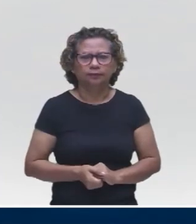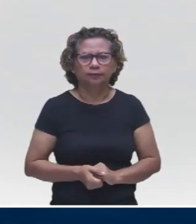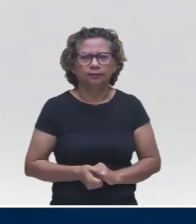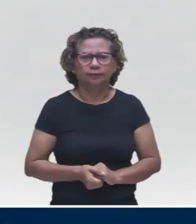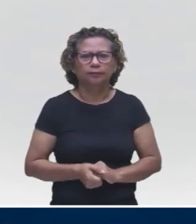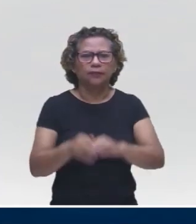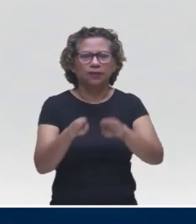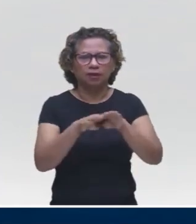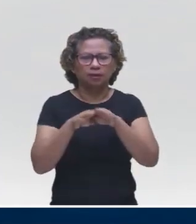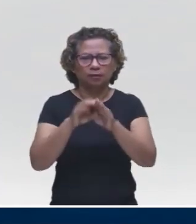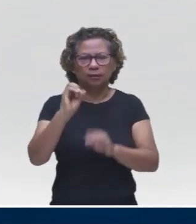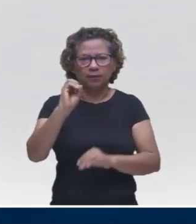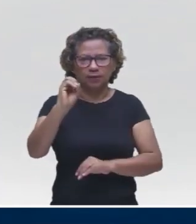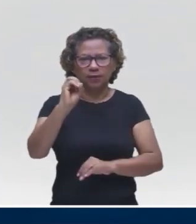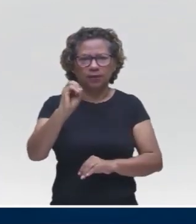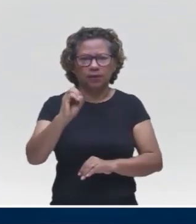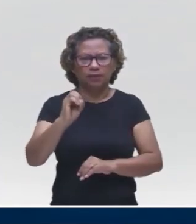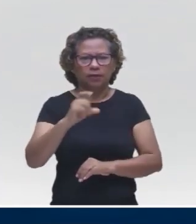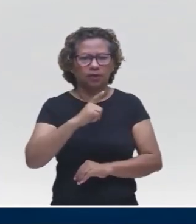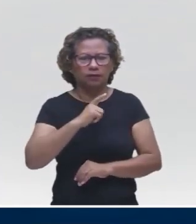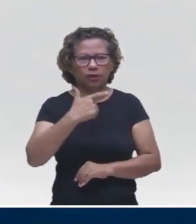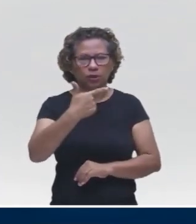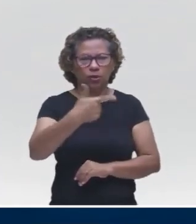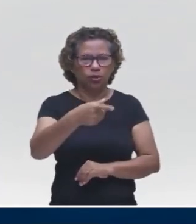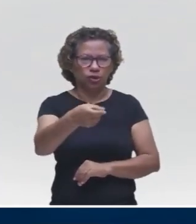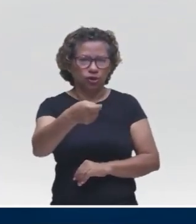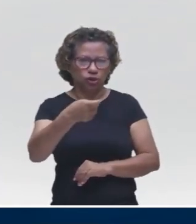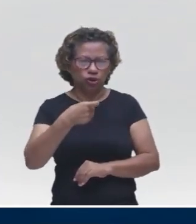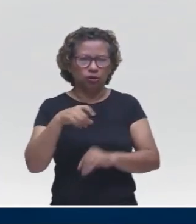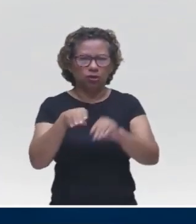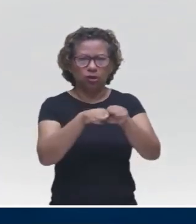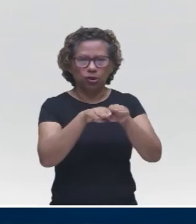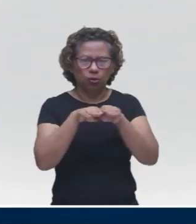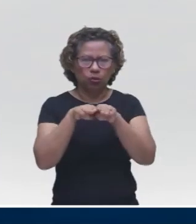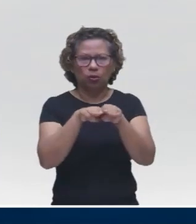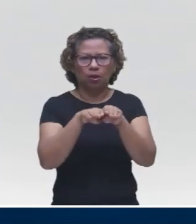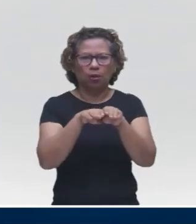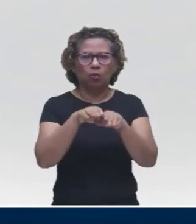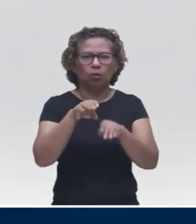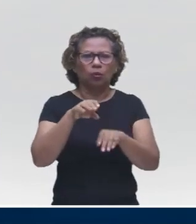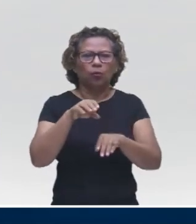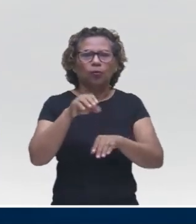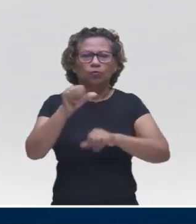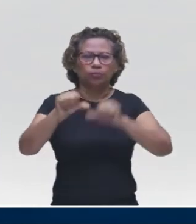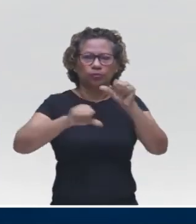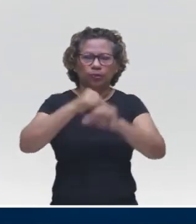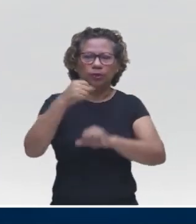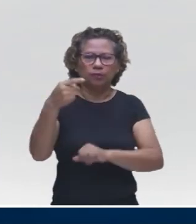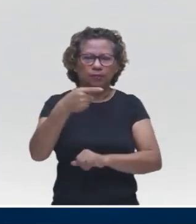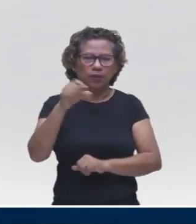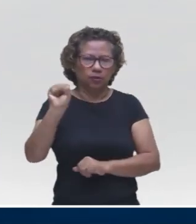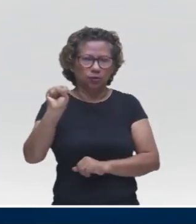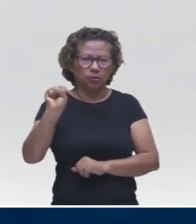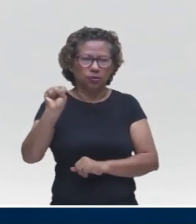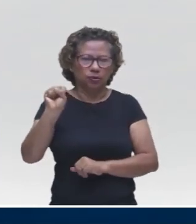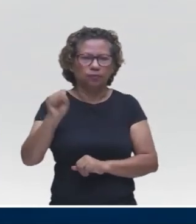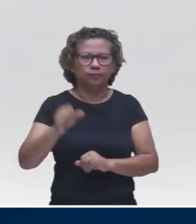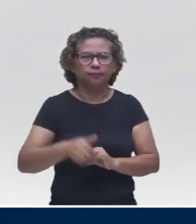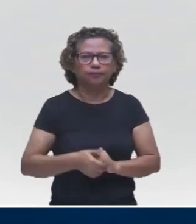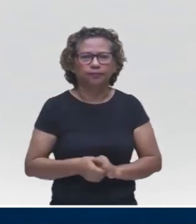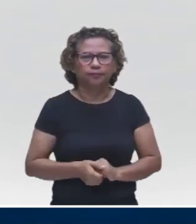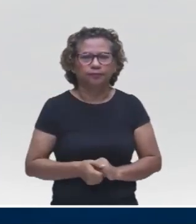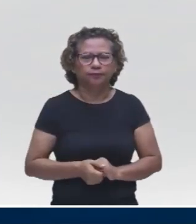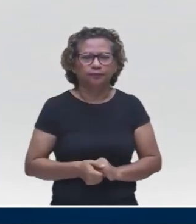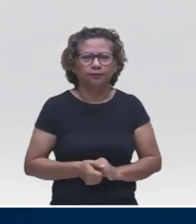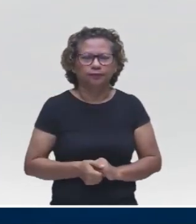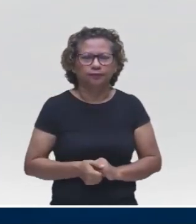0. Aí nós vamos ter 2x igual. O 8 passa para o segundo membro negativo.